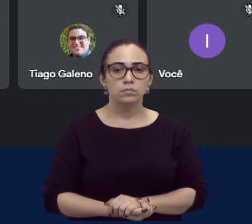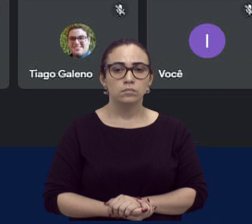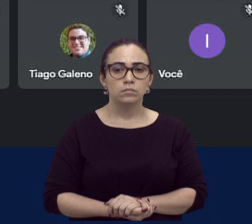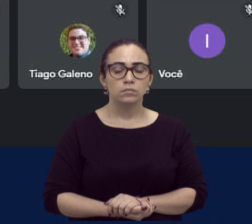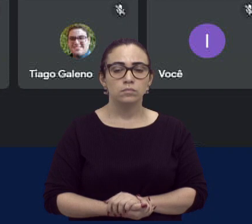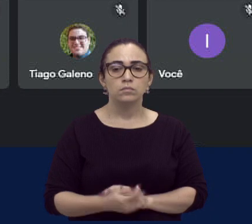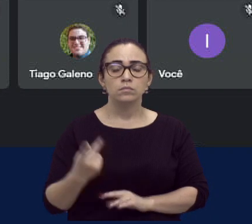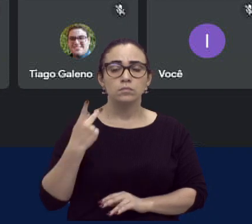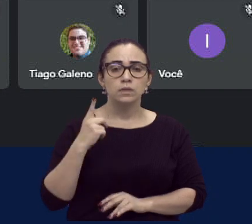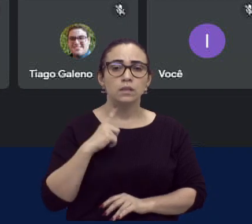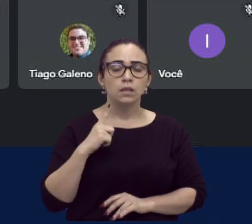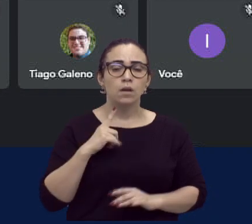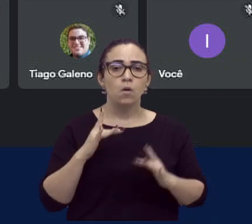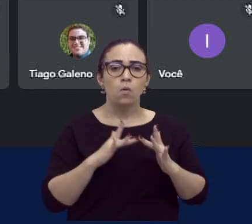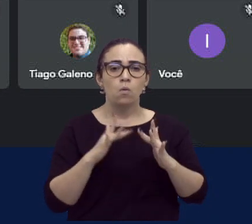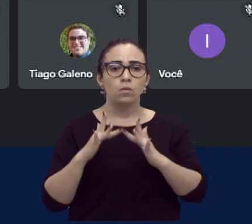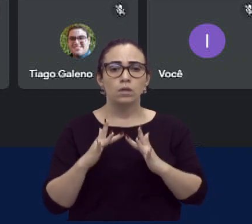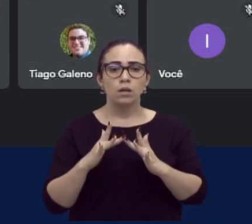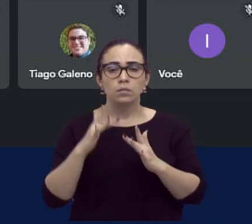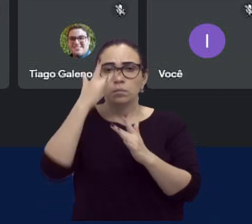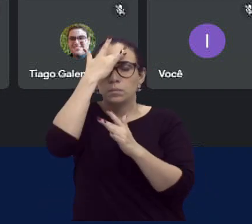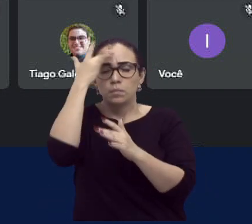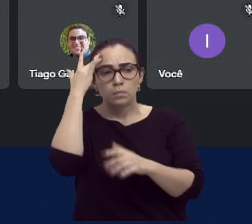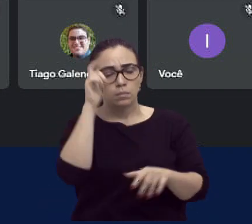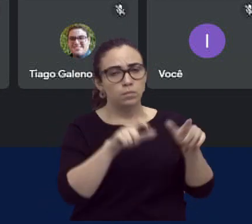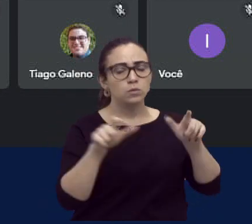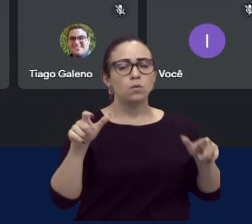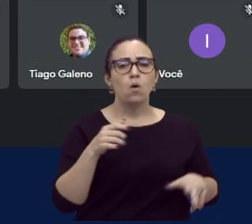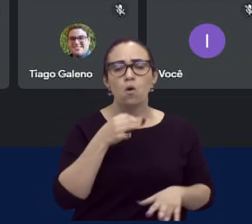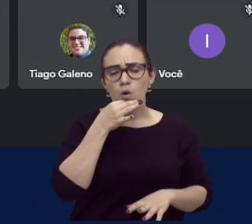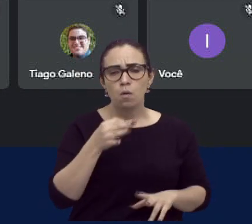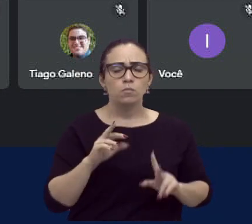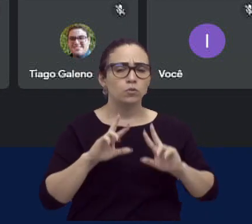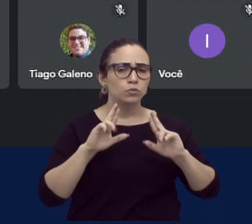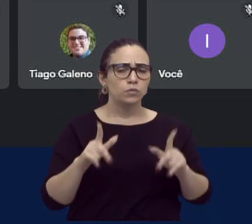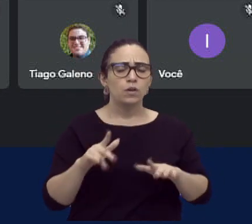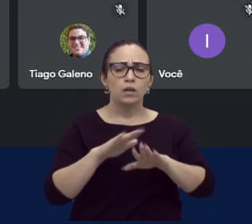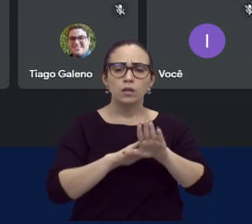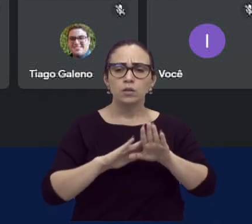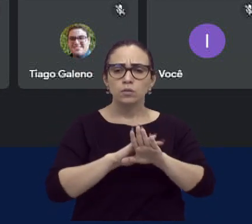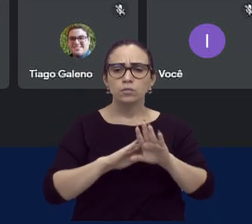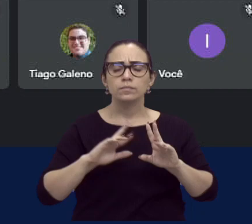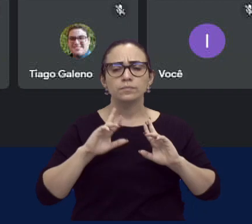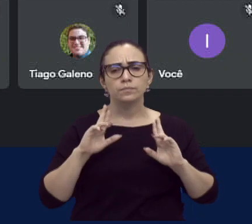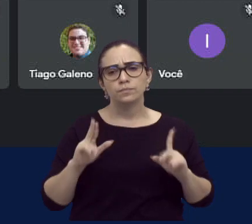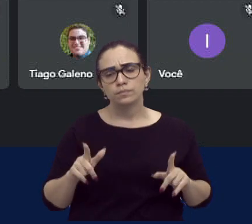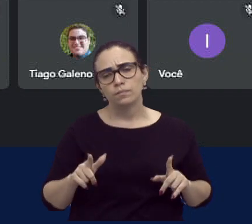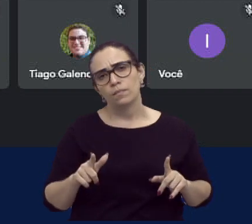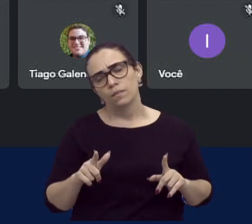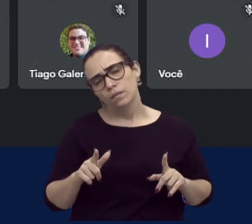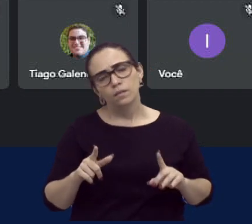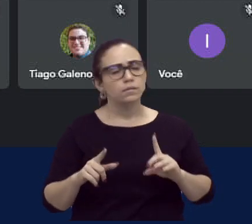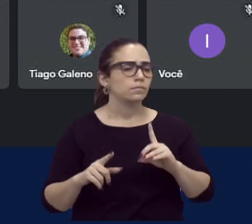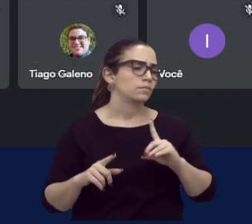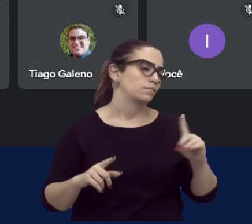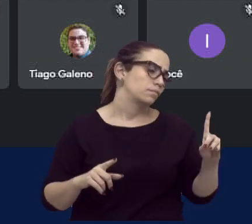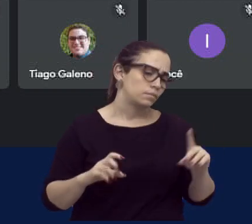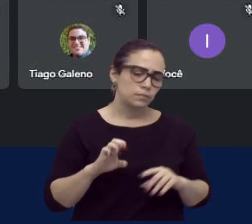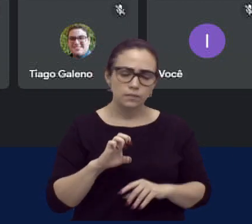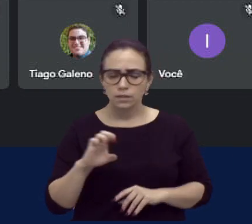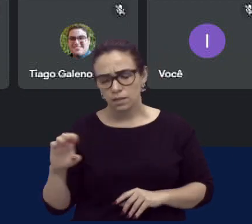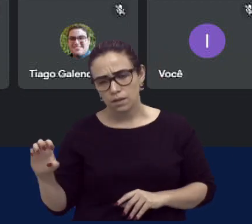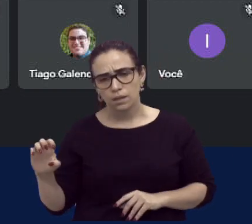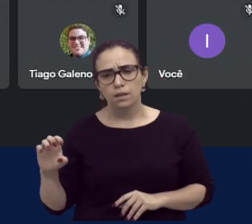convive com todos os tipos de pensamentos, todos os tipos de ideologia, de direita,